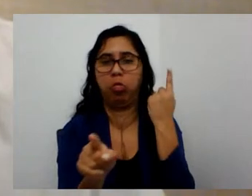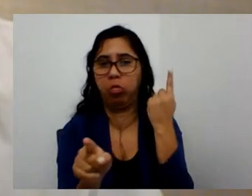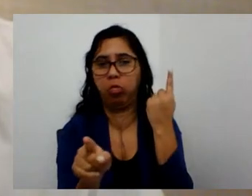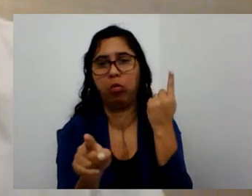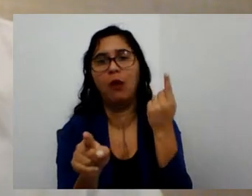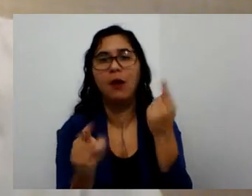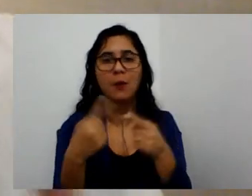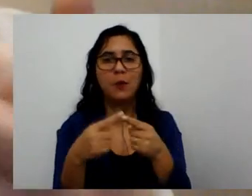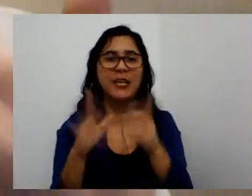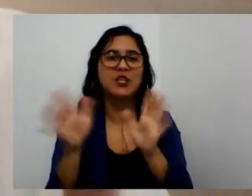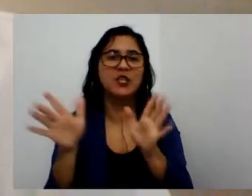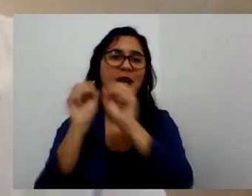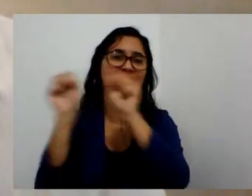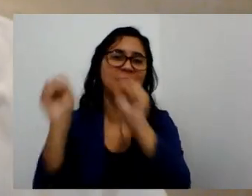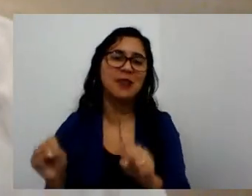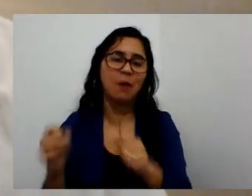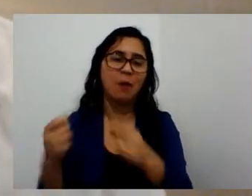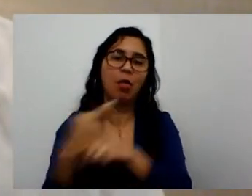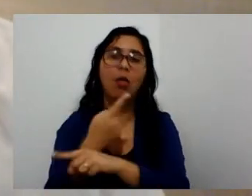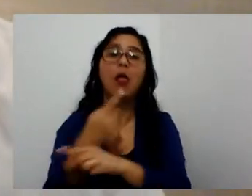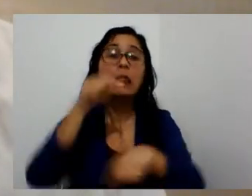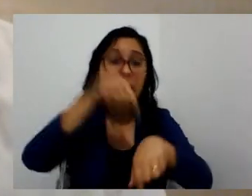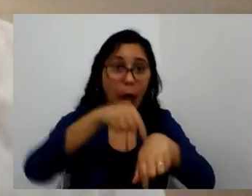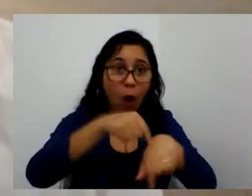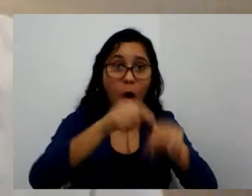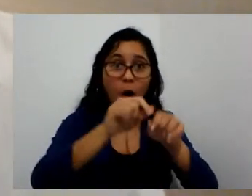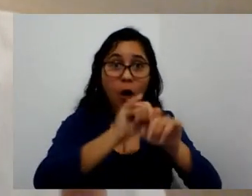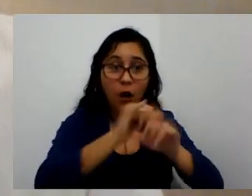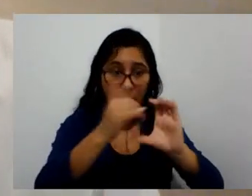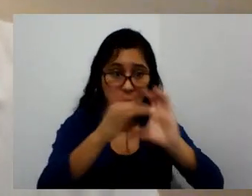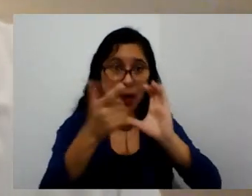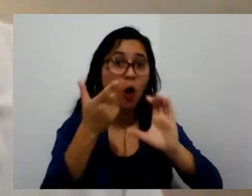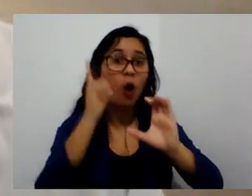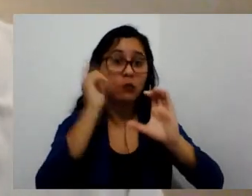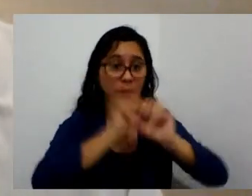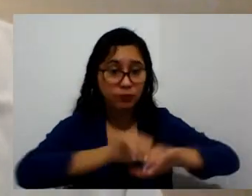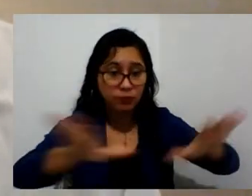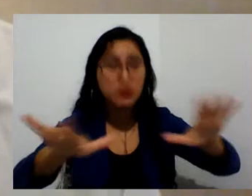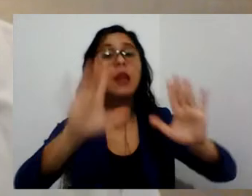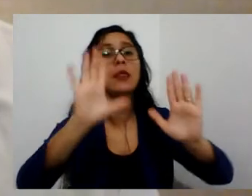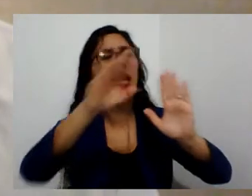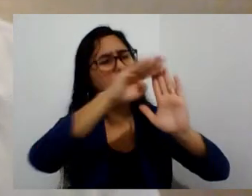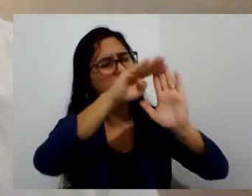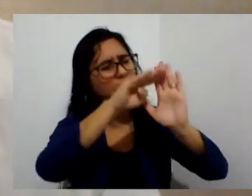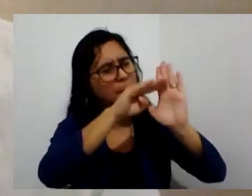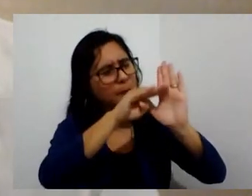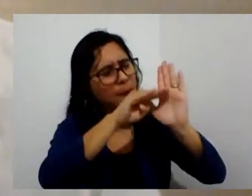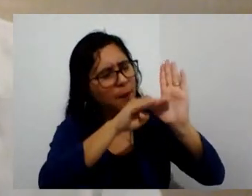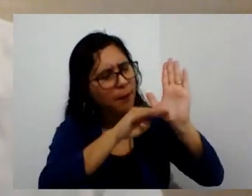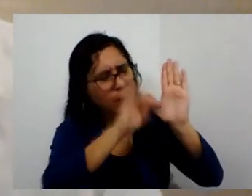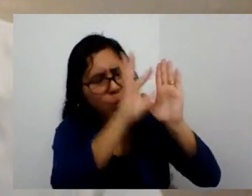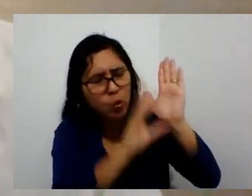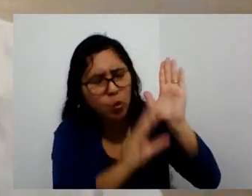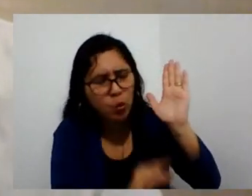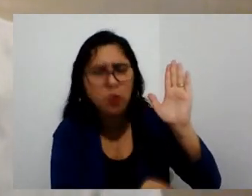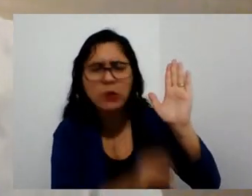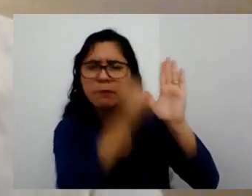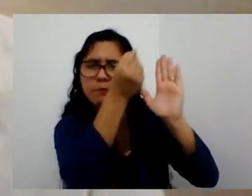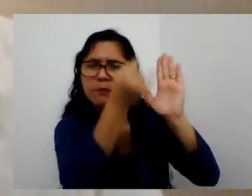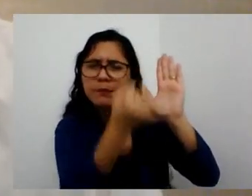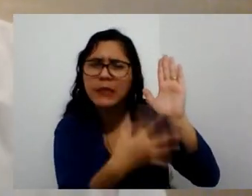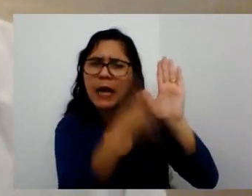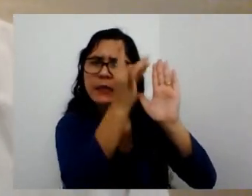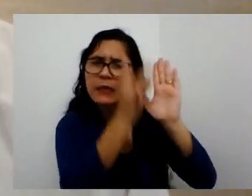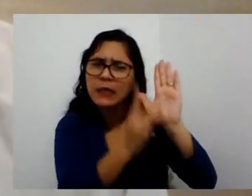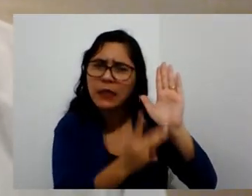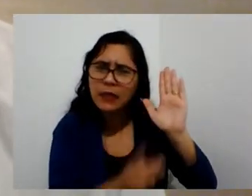que estão no sistema, ali nessa mensagem de ontem tem todo o roteiro disponível e para que todos